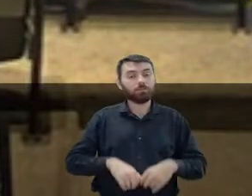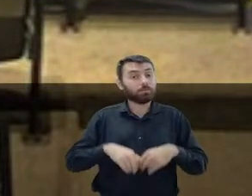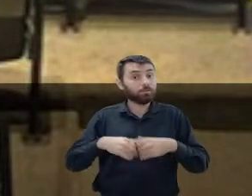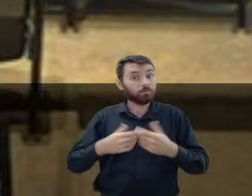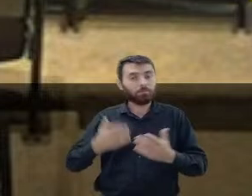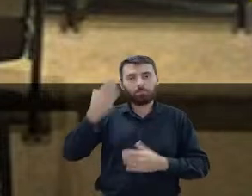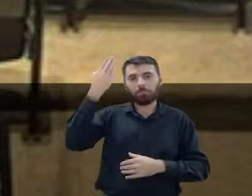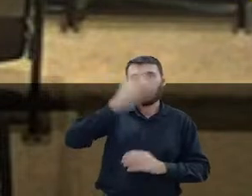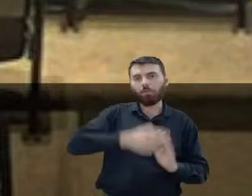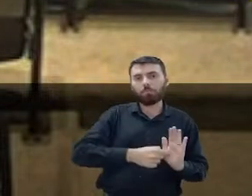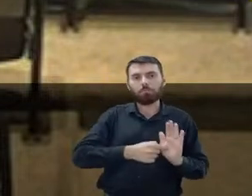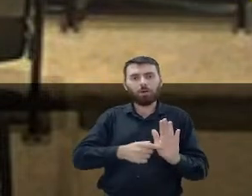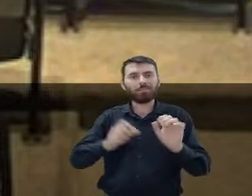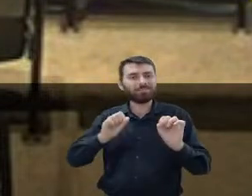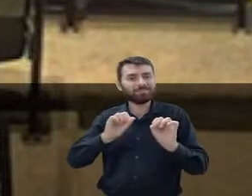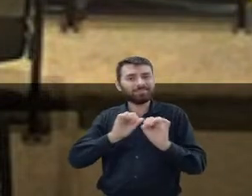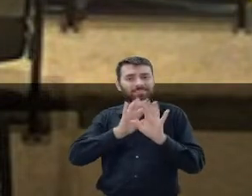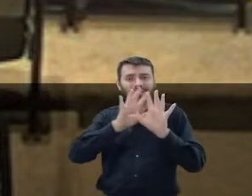que